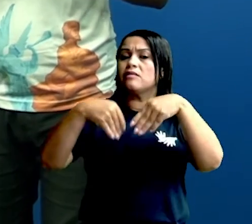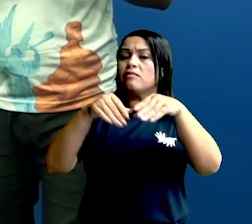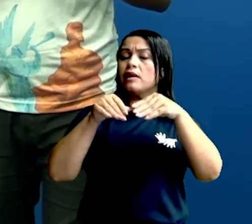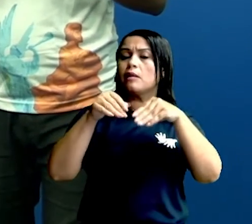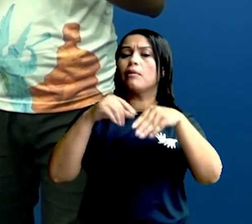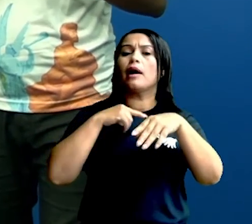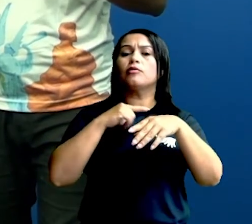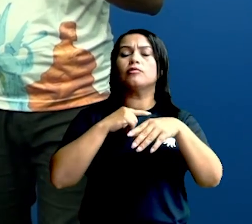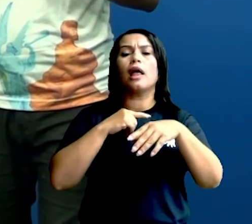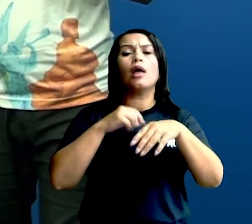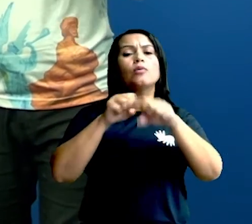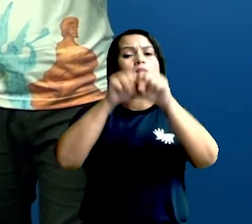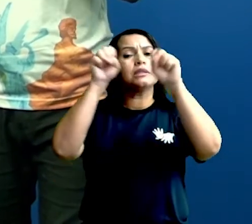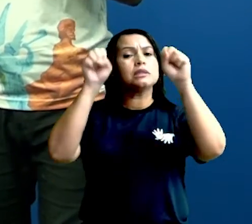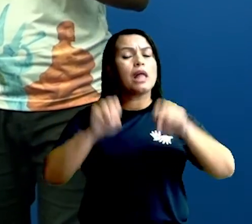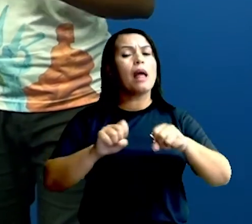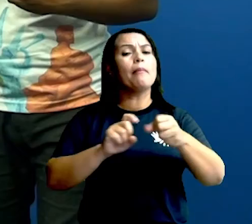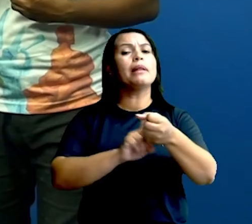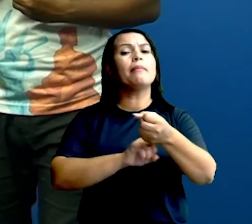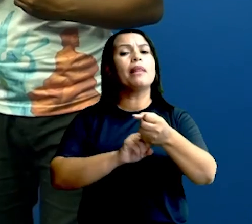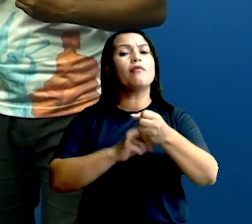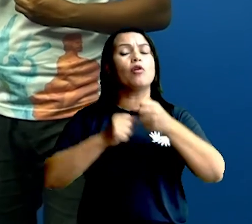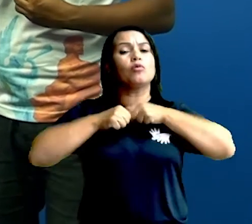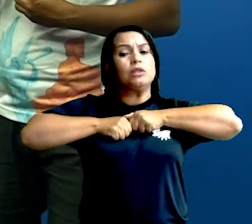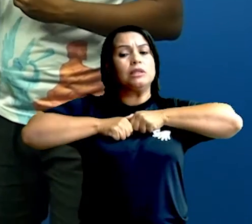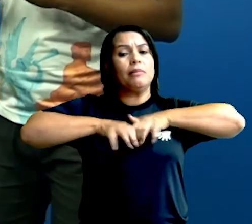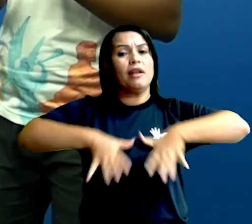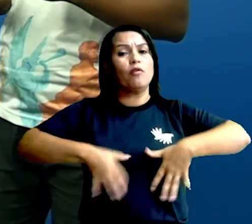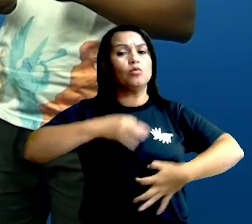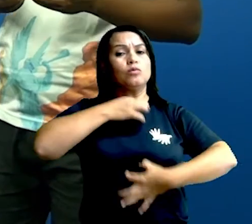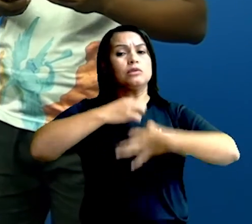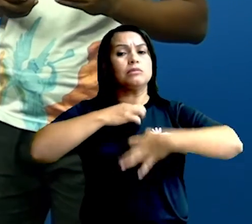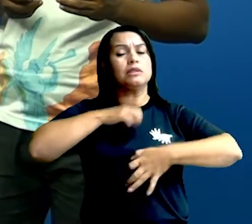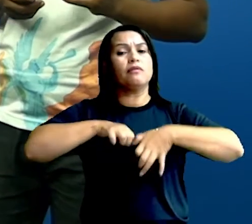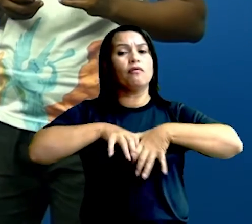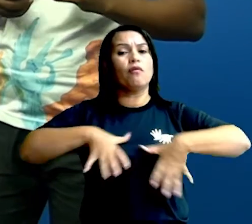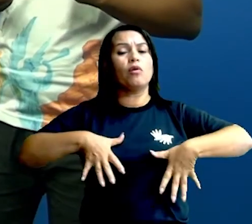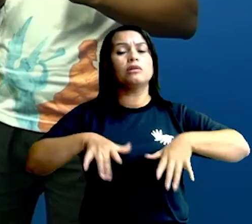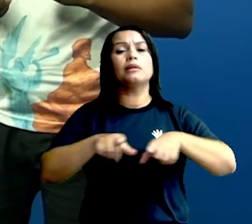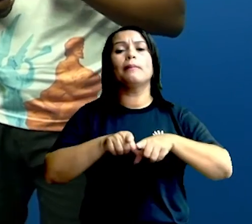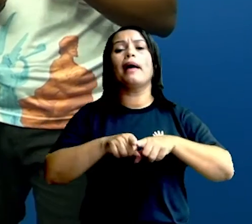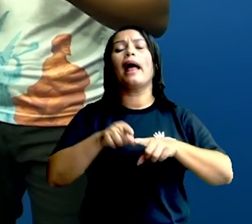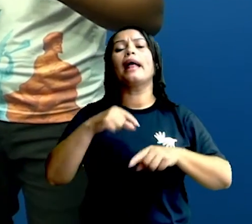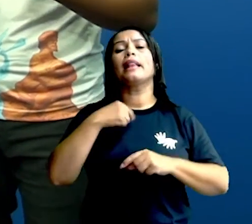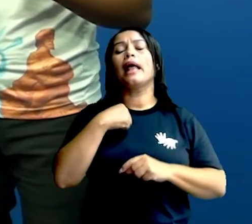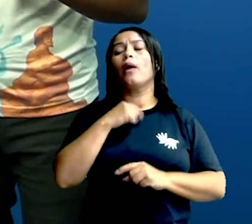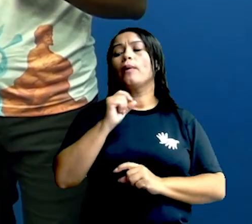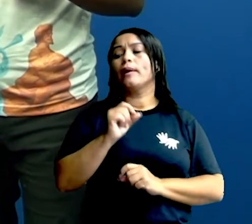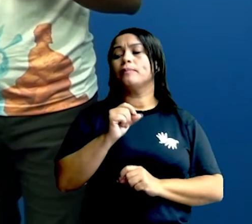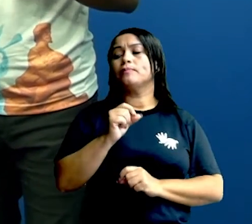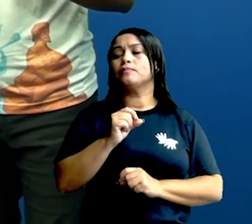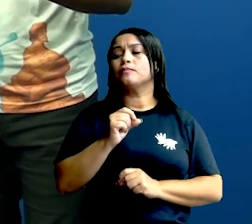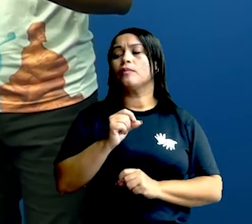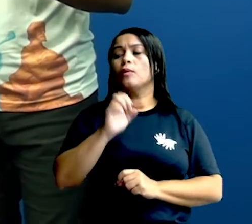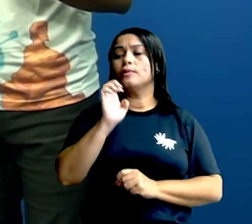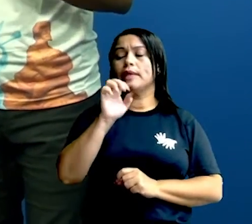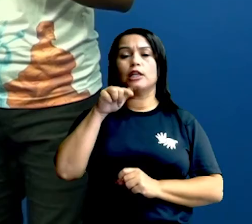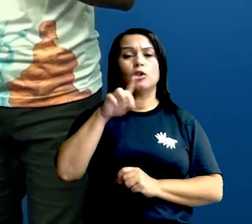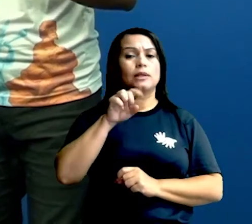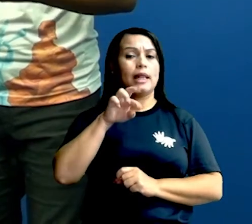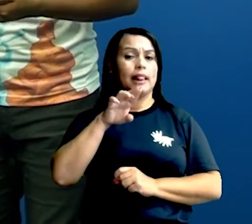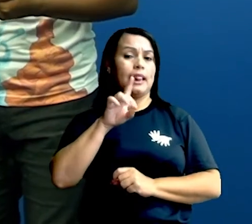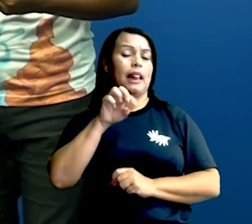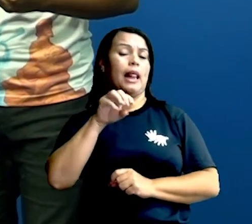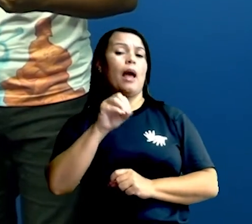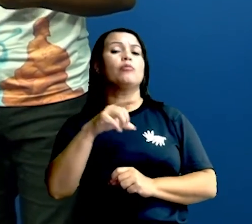possuirão o sistema nervoso coberto por vértebras. Mas falando um pouco mais sobre os equinodermos, que são representados por